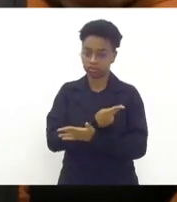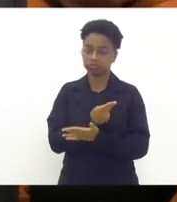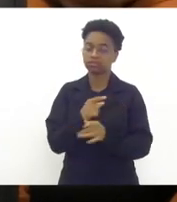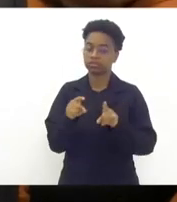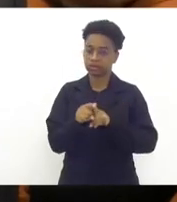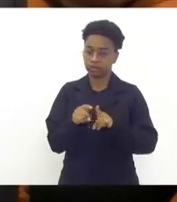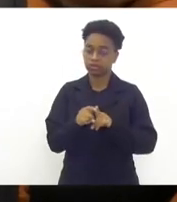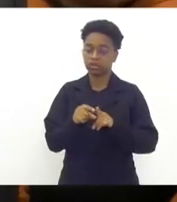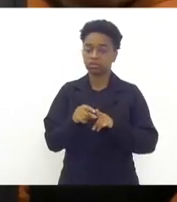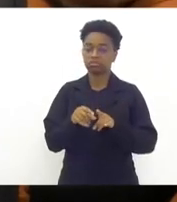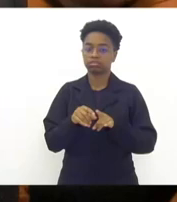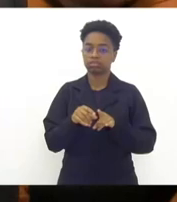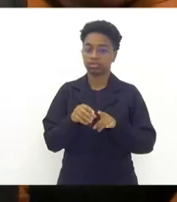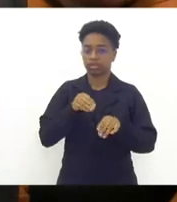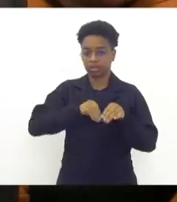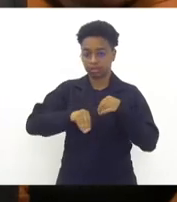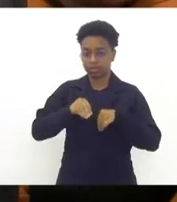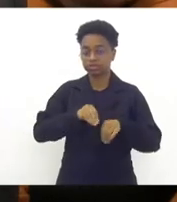em depressão também.